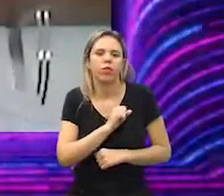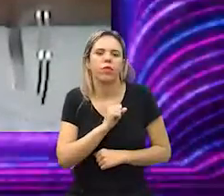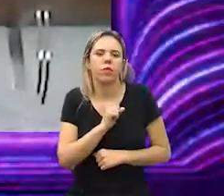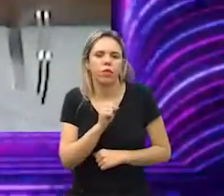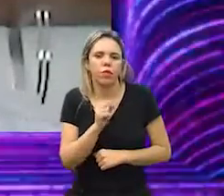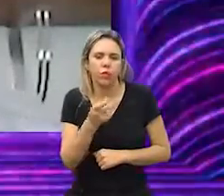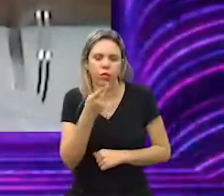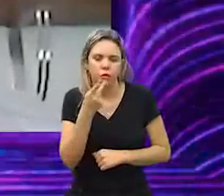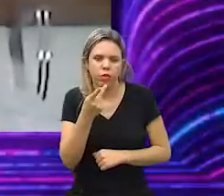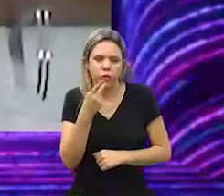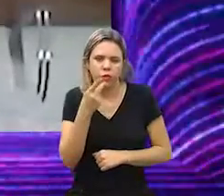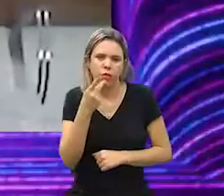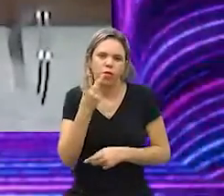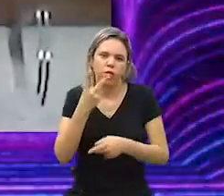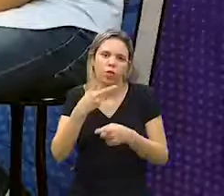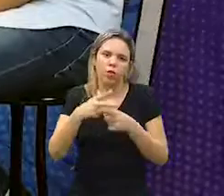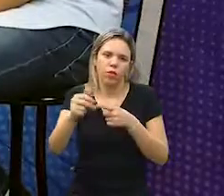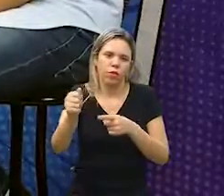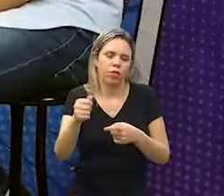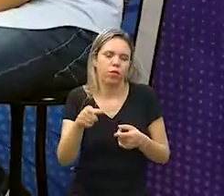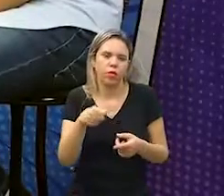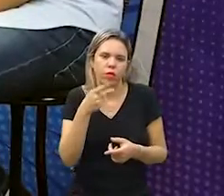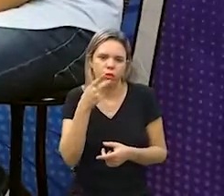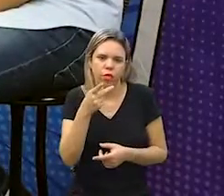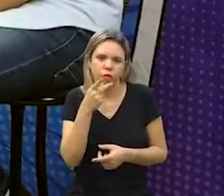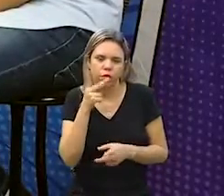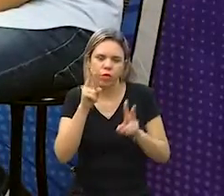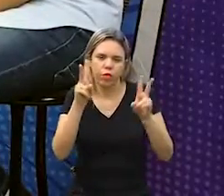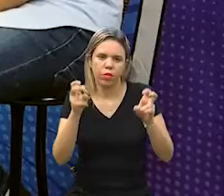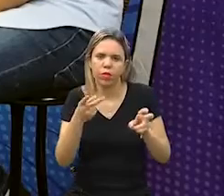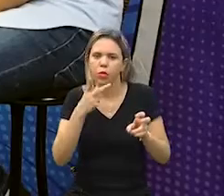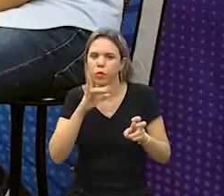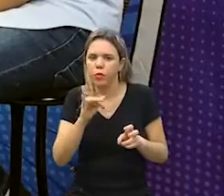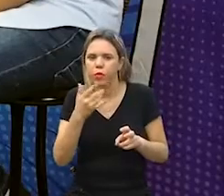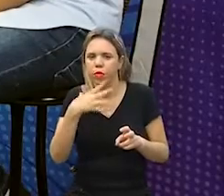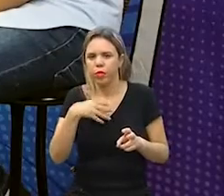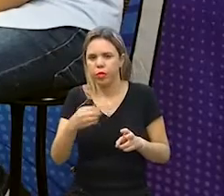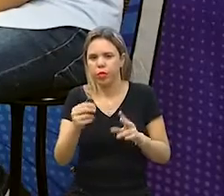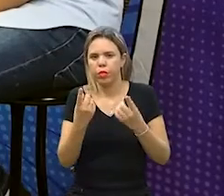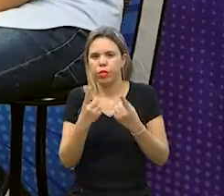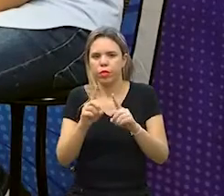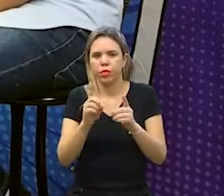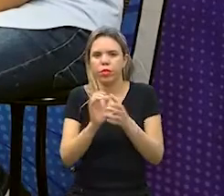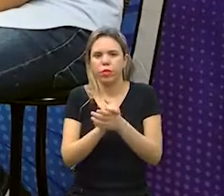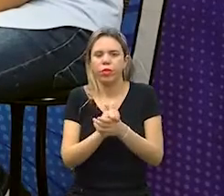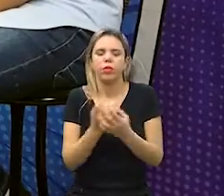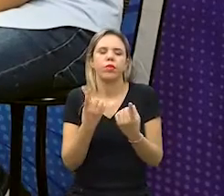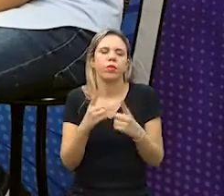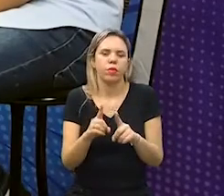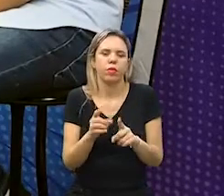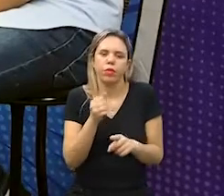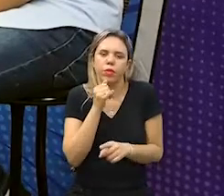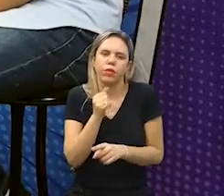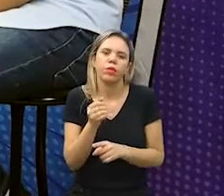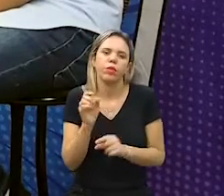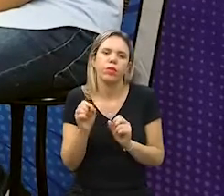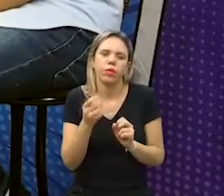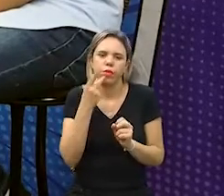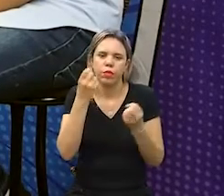fala de redenção, quando você fala de relação pai e filho, quando você fala de relação marido e esposa, quando você fala